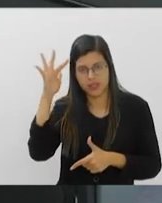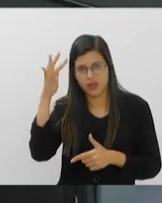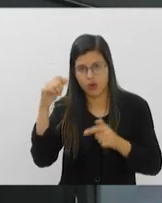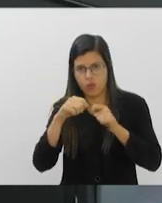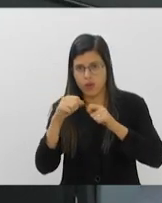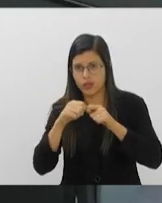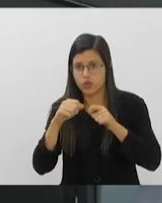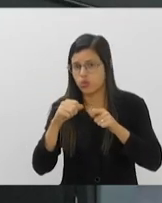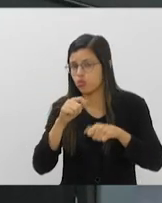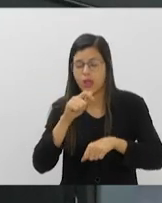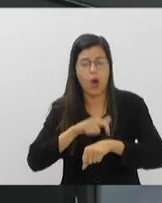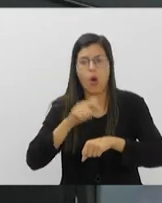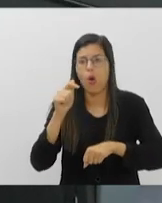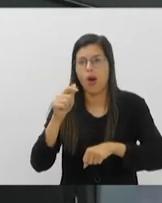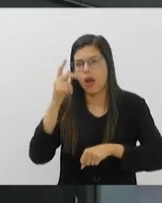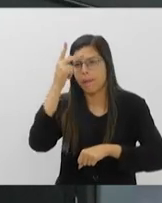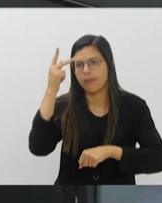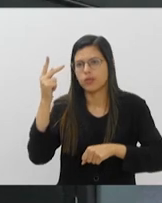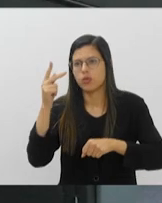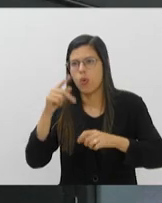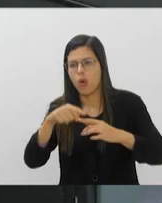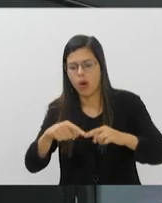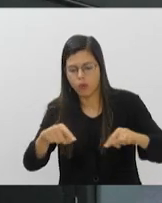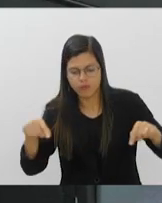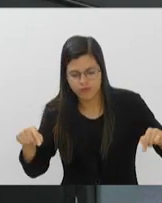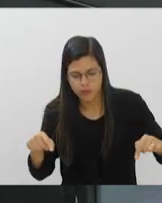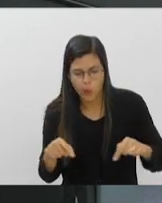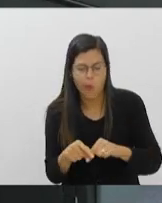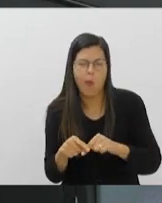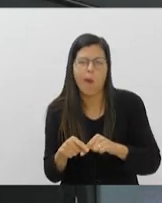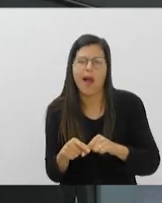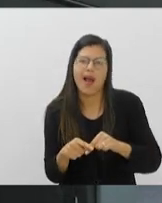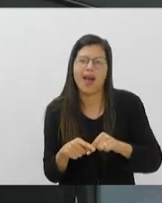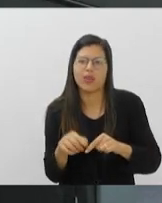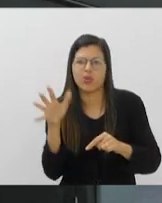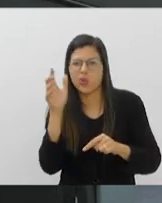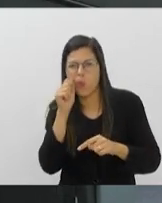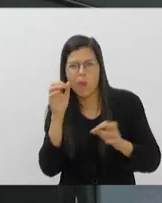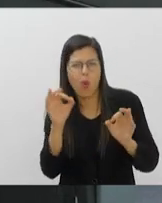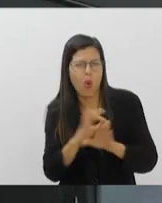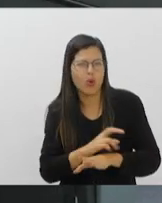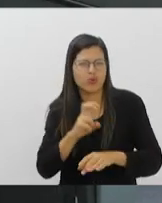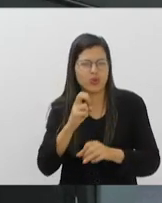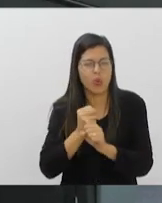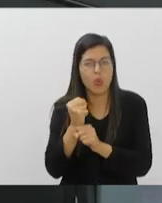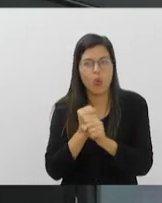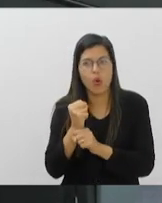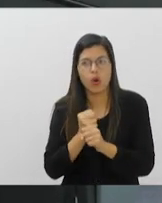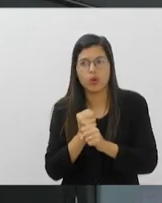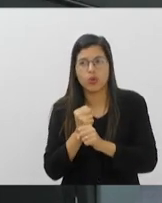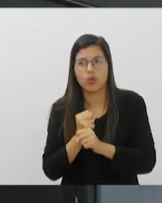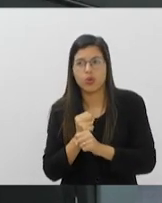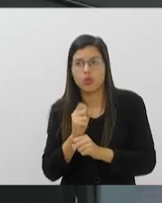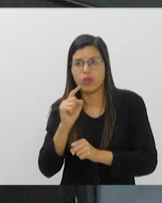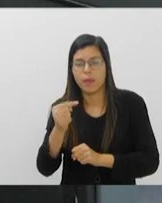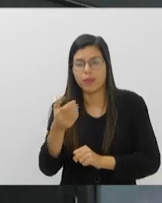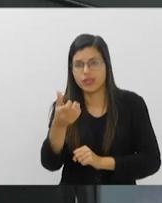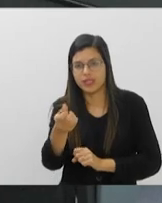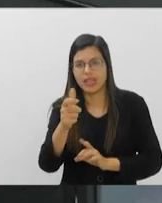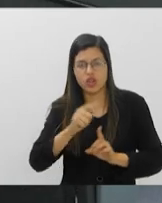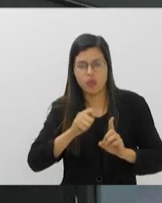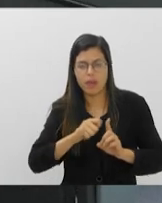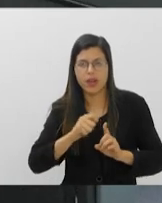liminar a pessoa tá com um quartinho pronto há 5 anos esperando etc tal o outro recorre daqui a se meses o tribunal fala